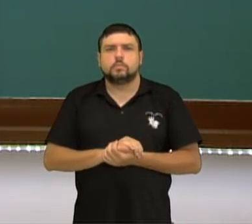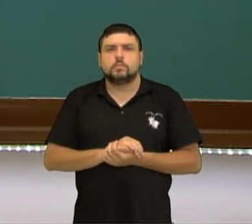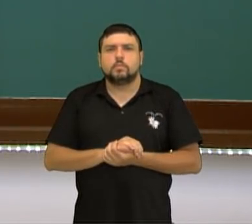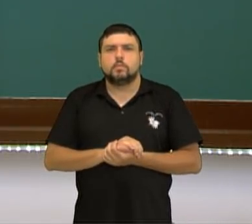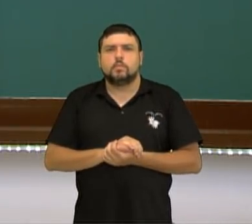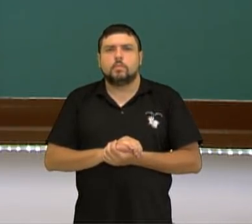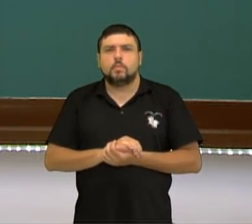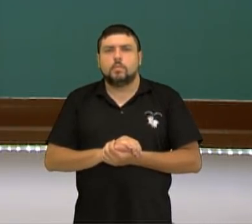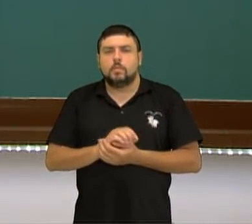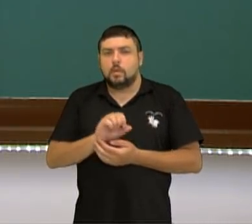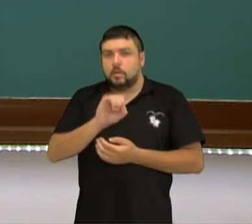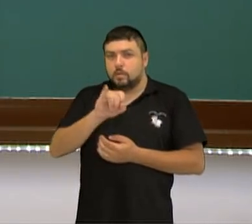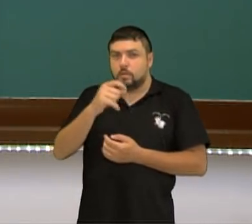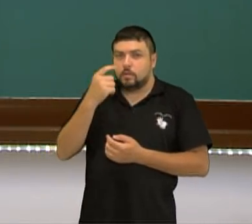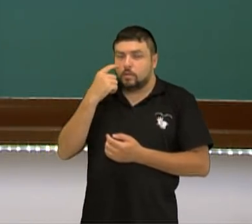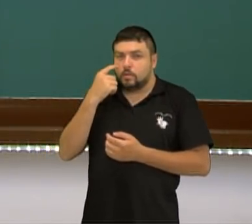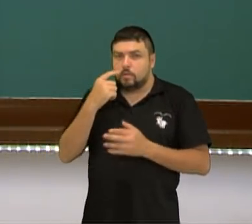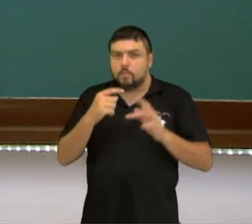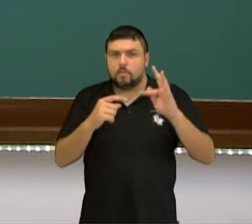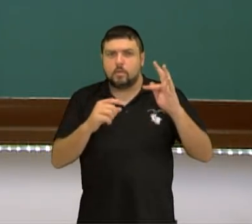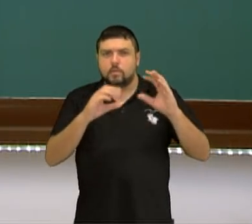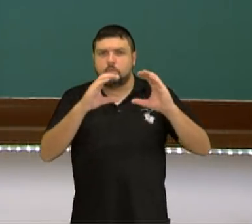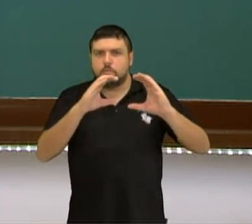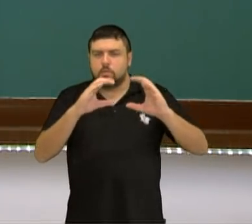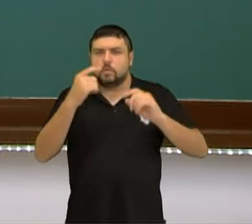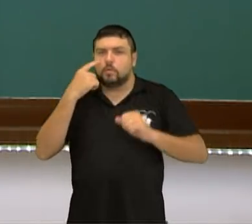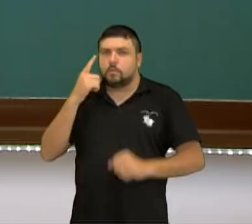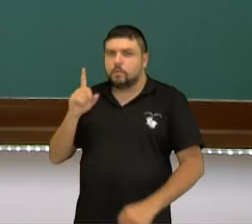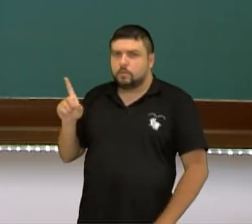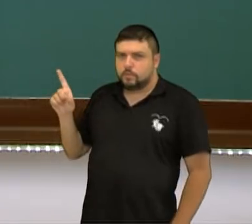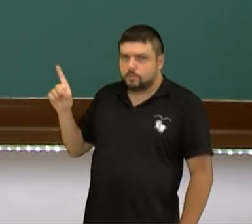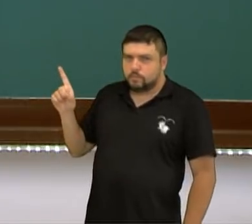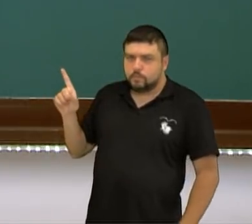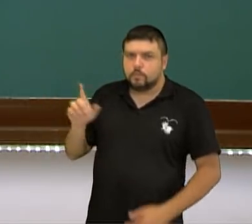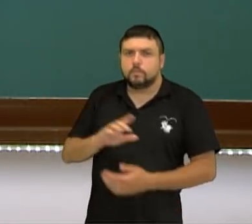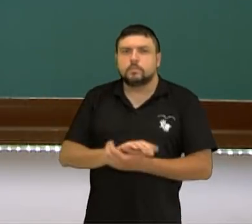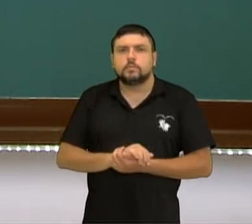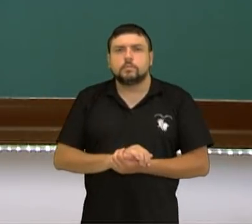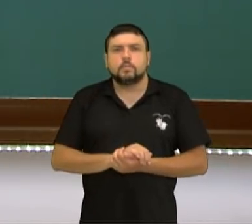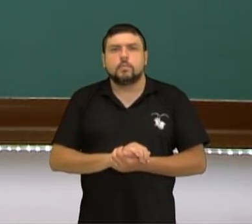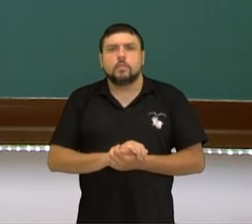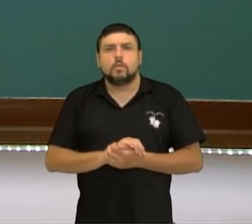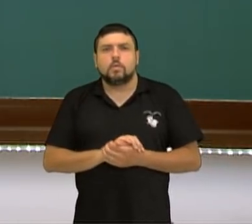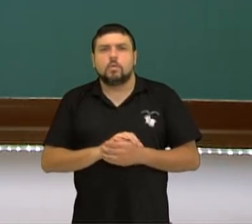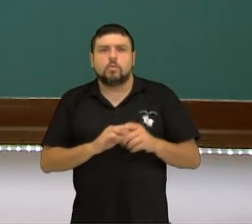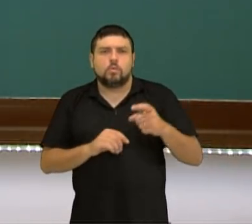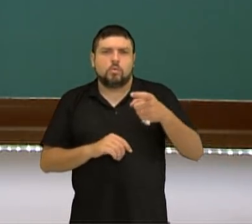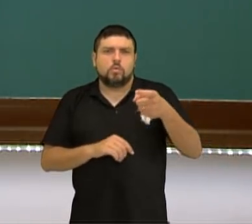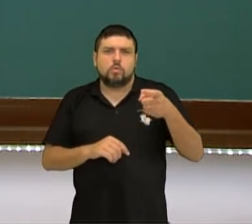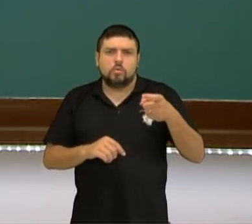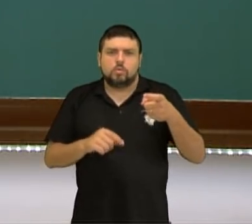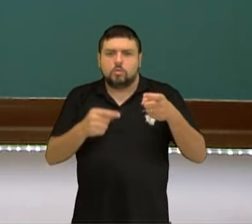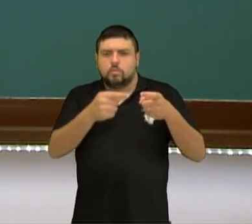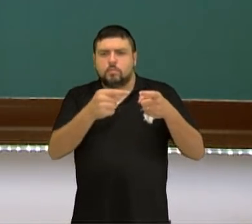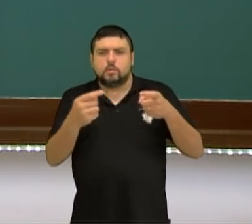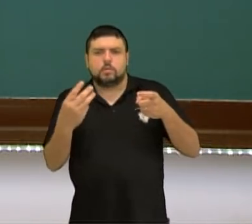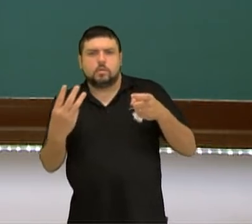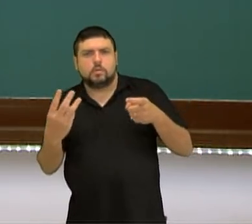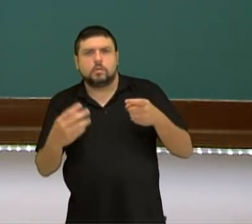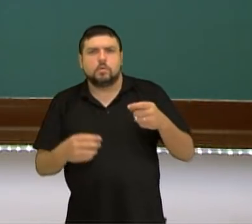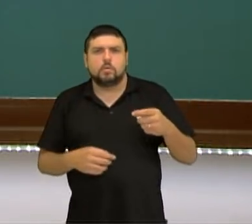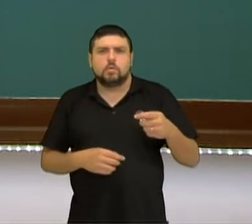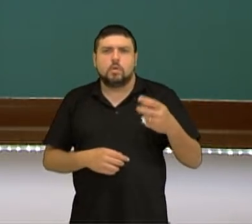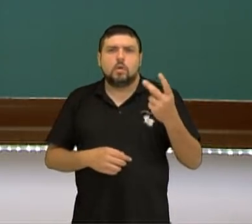tenho esse tipo de função, x menos 2, ou x menos 3, ou 2x mais 4, tá? Então,